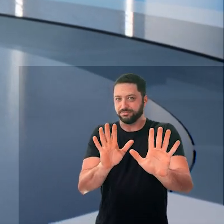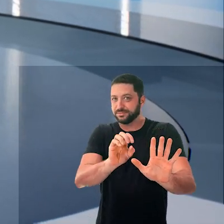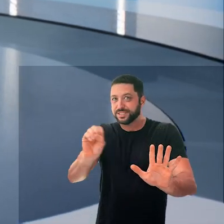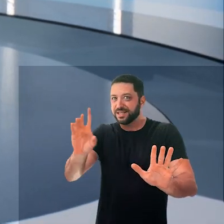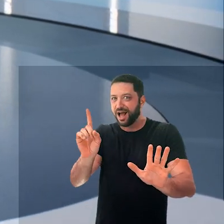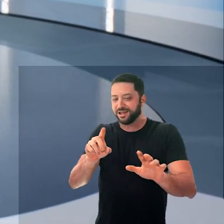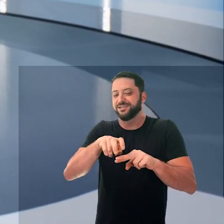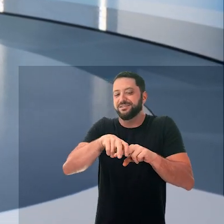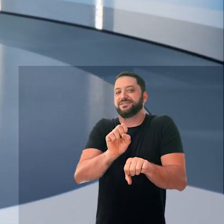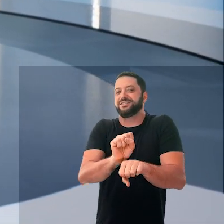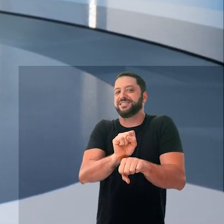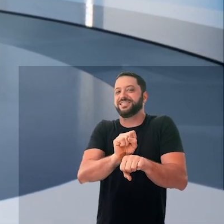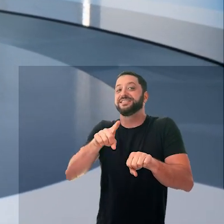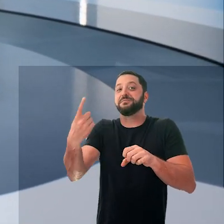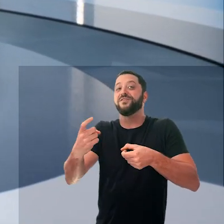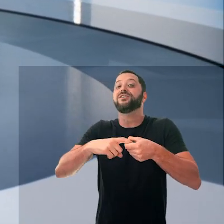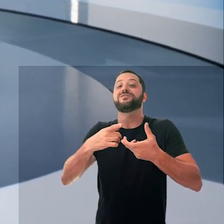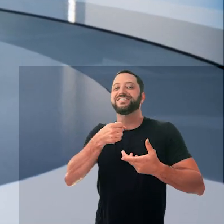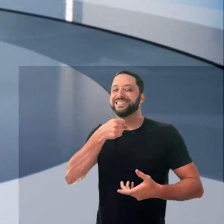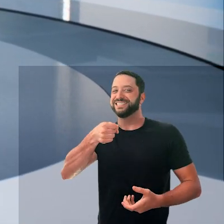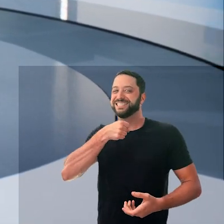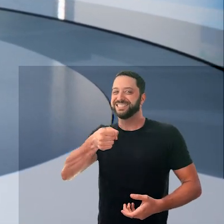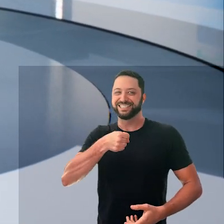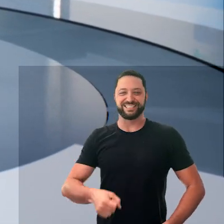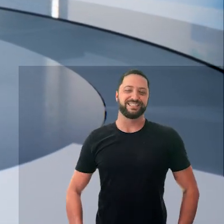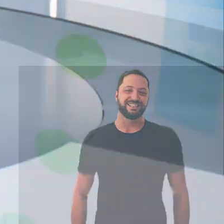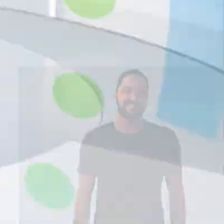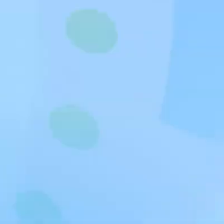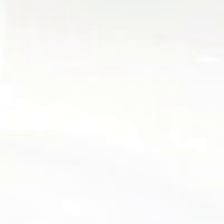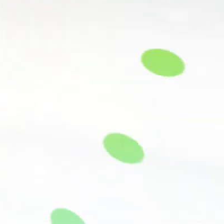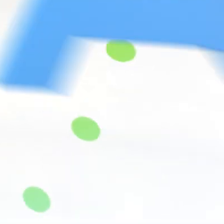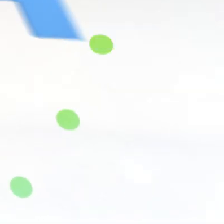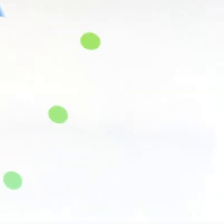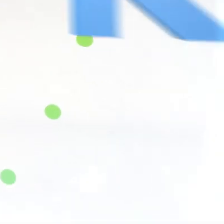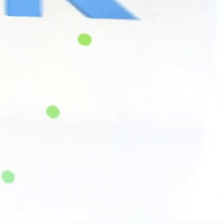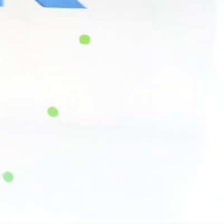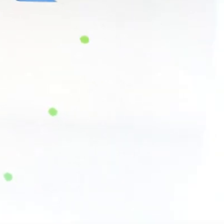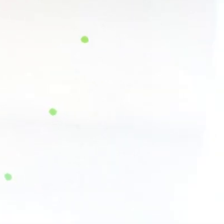mas pode ficar com a gente porque na volta tem Conexão Social.